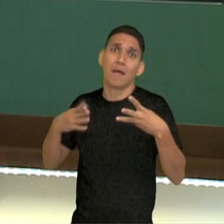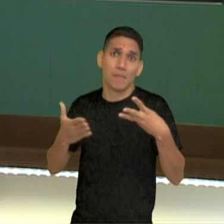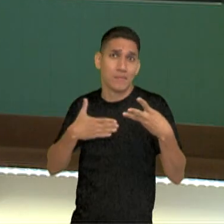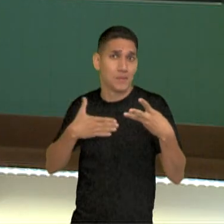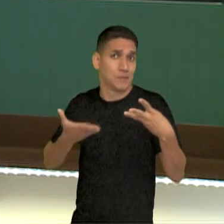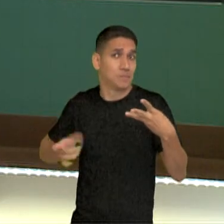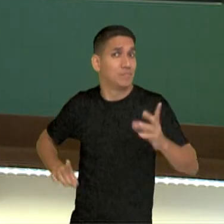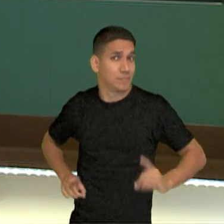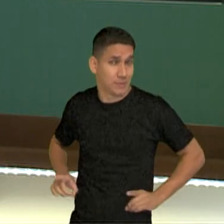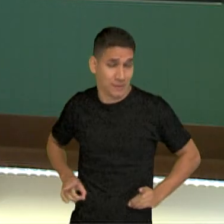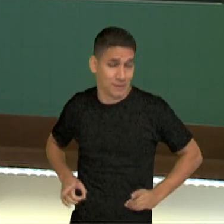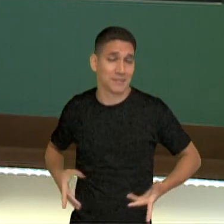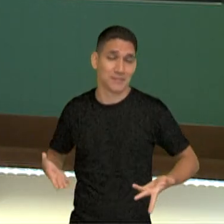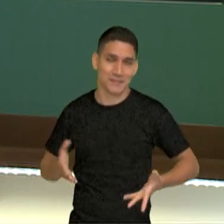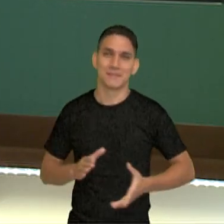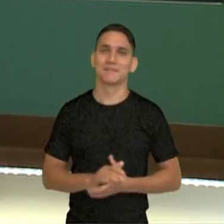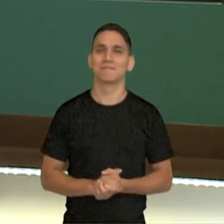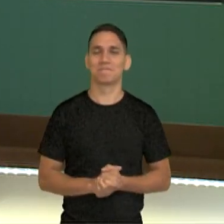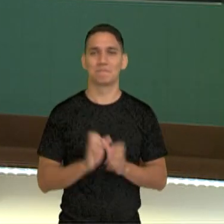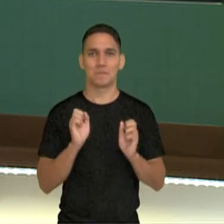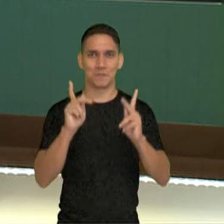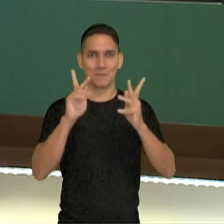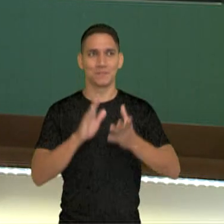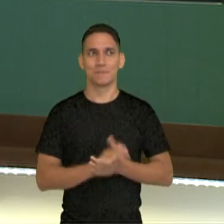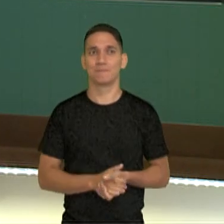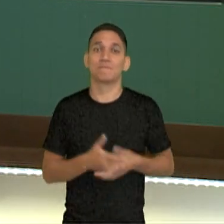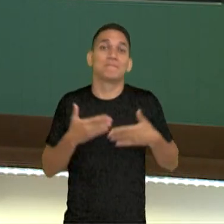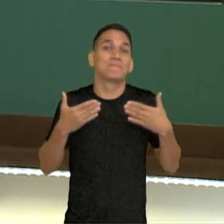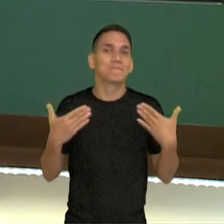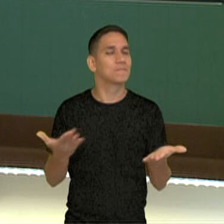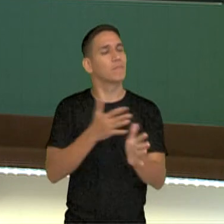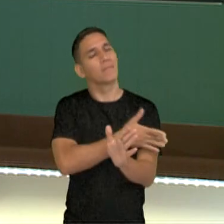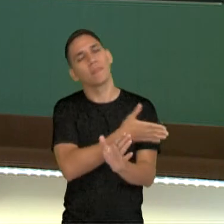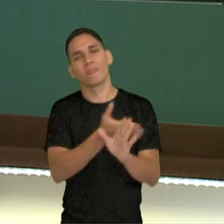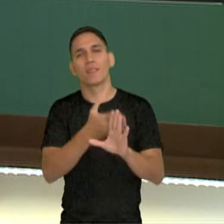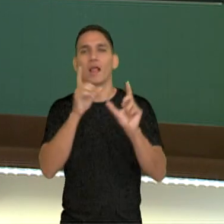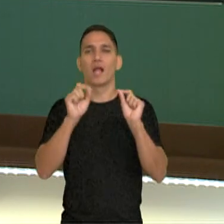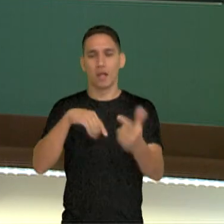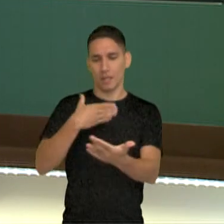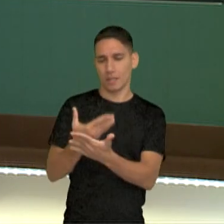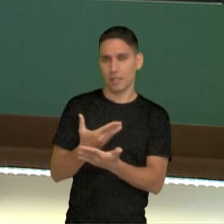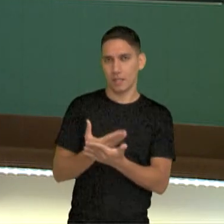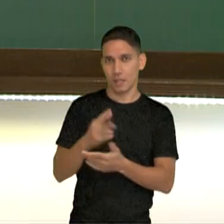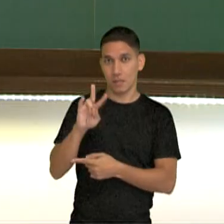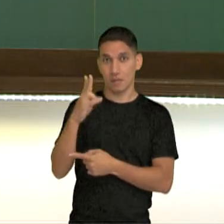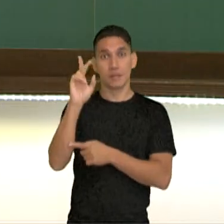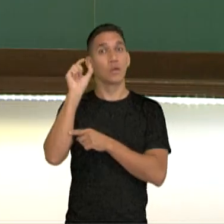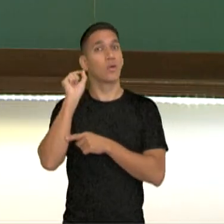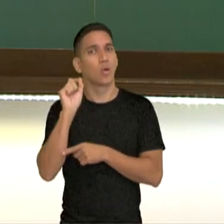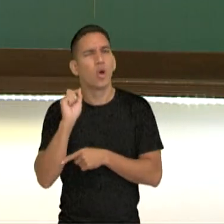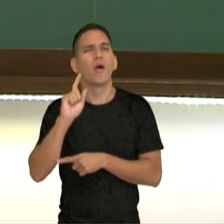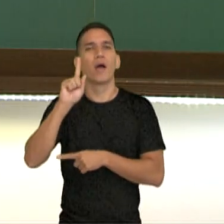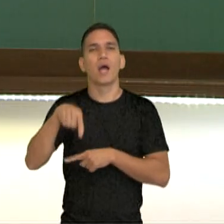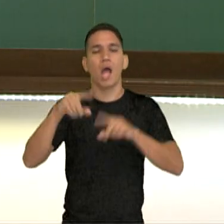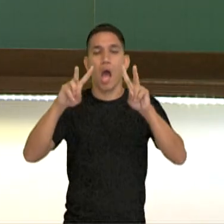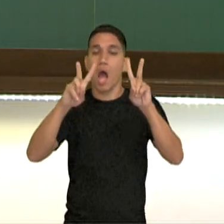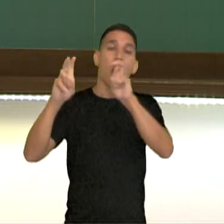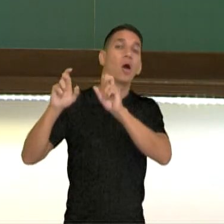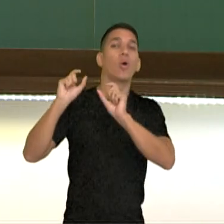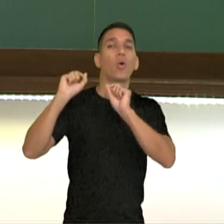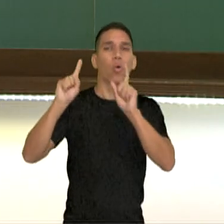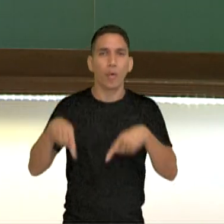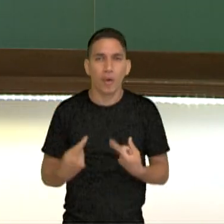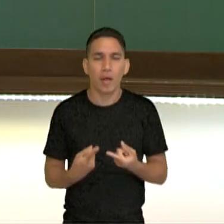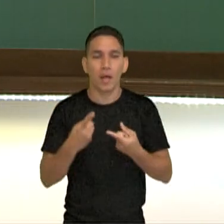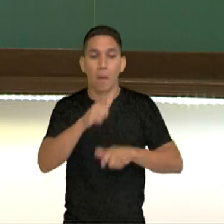é o meu primo, ok? Bom, pessoal, na aula de hoje nós trabalhamos com